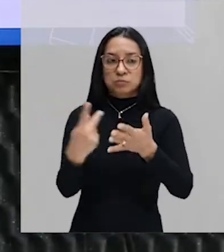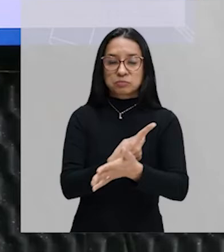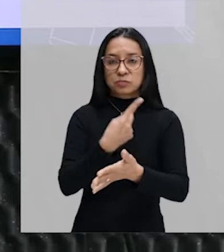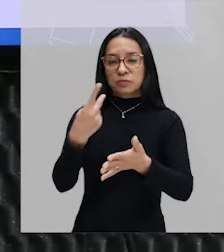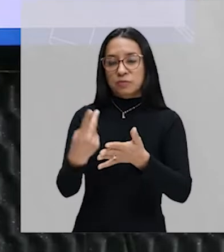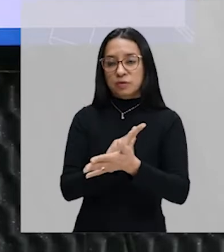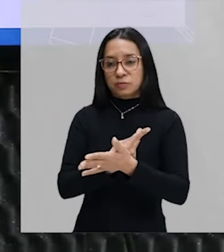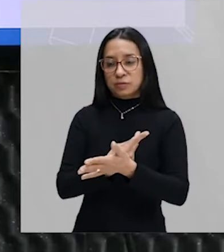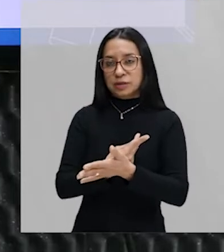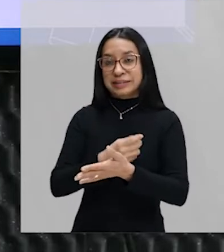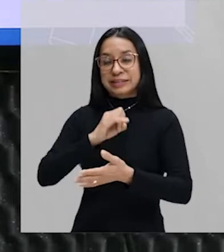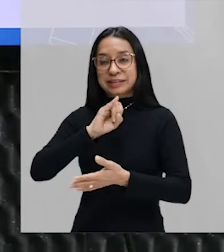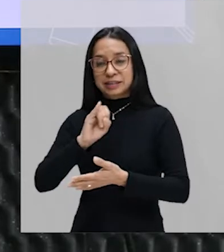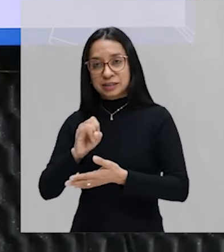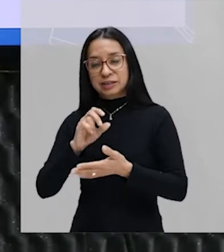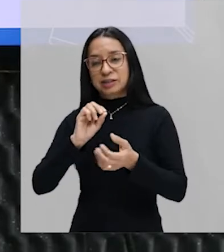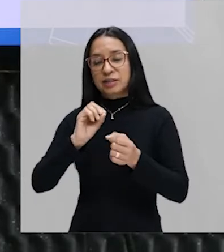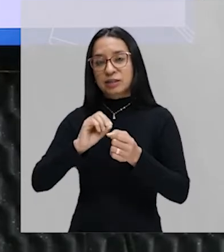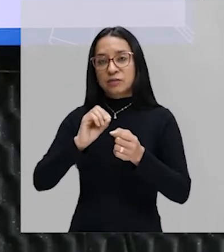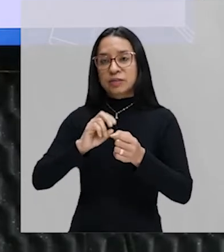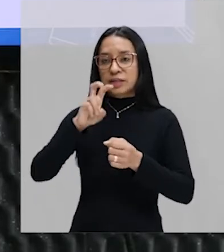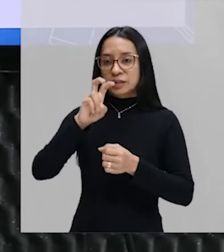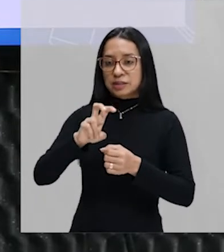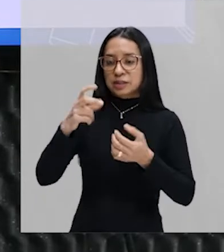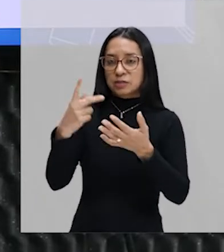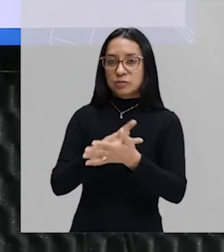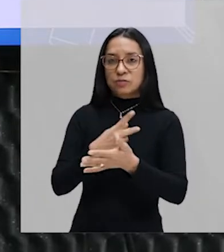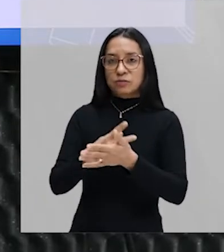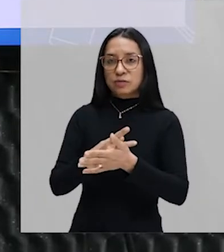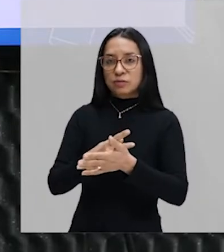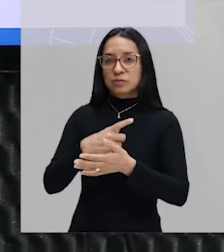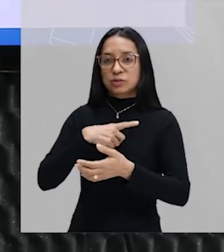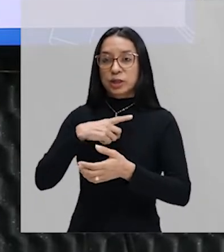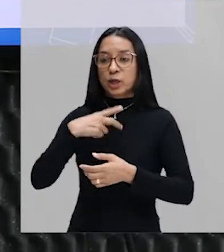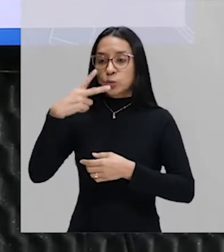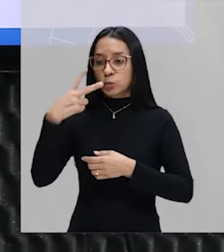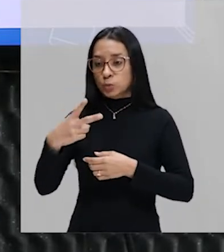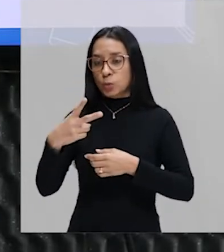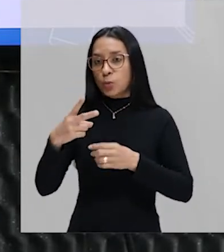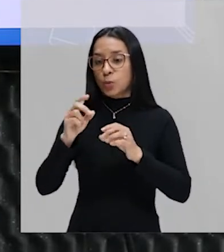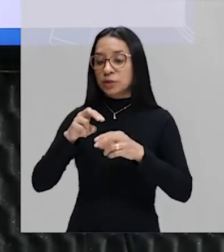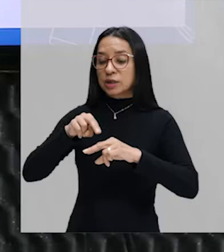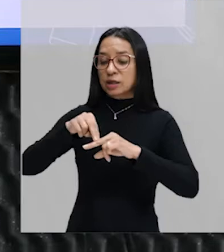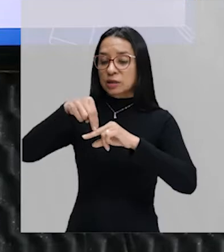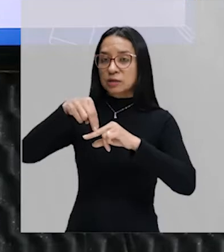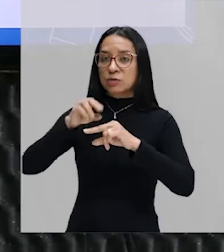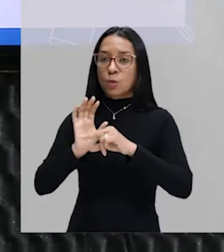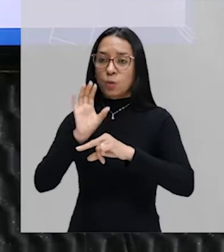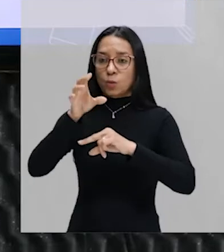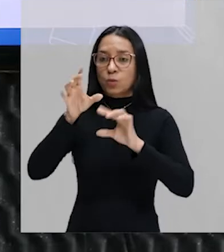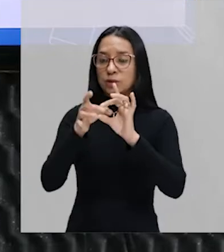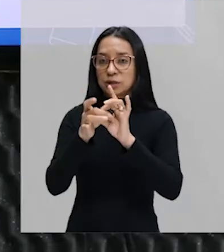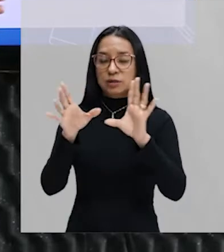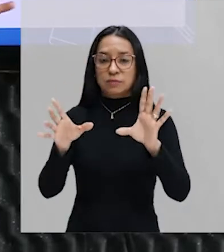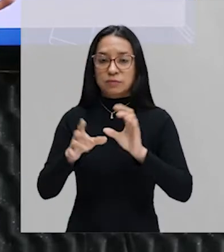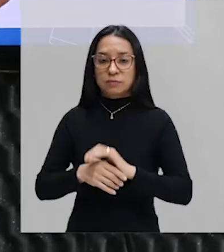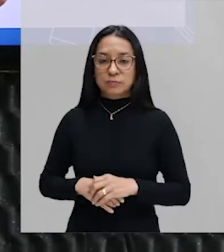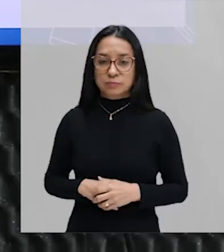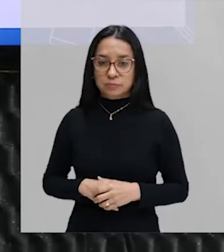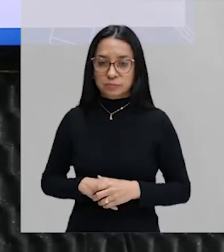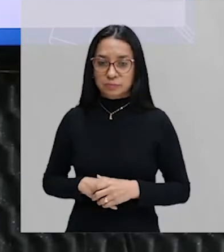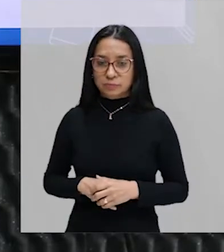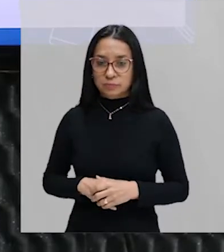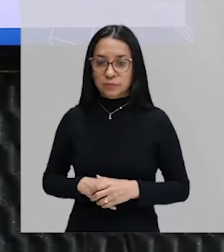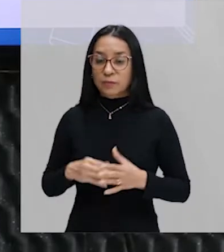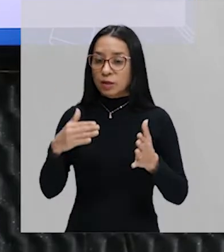falta, a partir daí, qualquer falta será recobrado 2 lances livres. E uma última situação, quando houver uma falta técnica